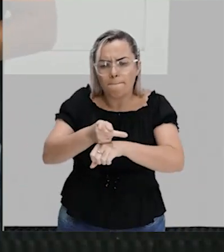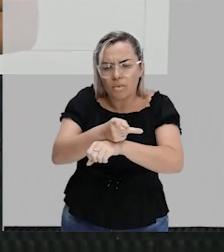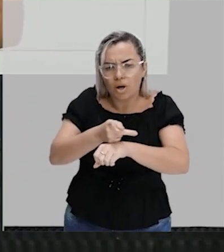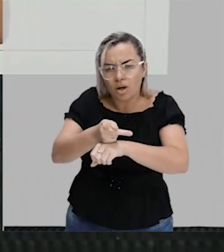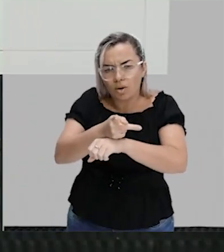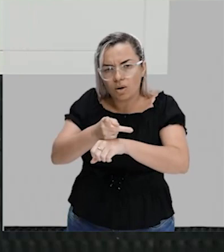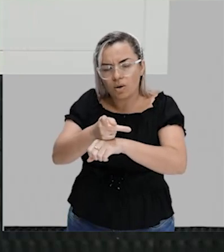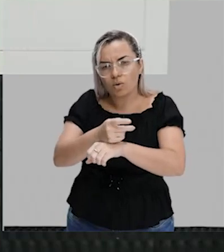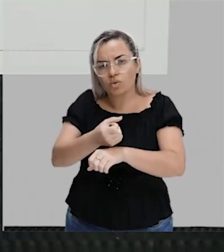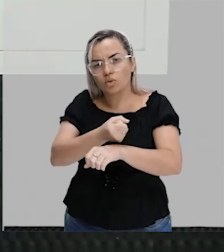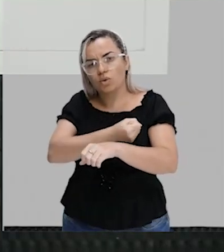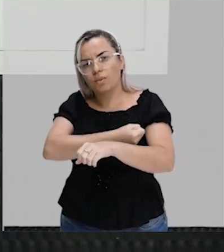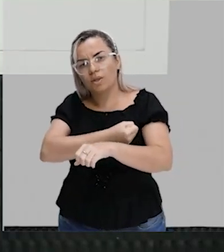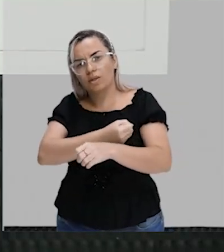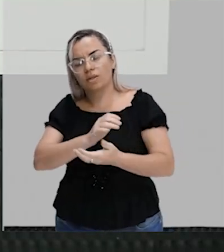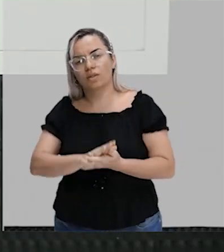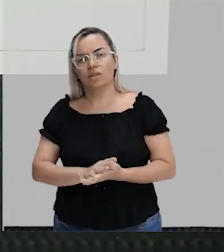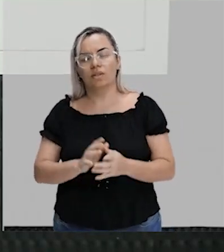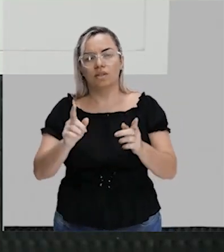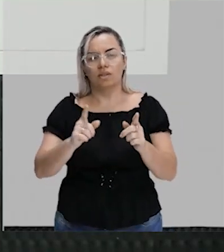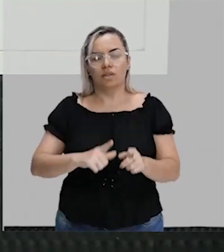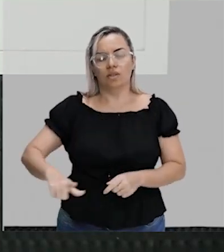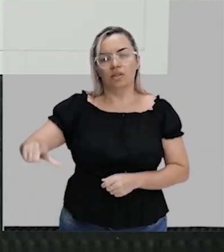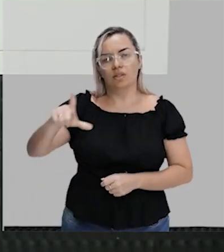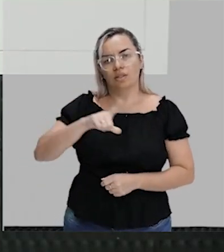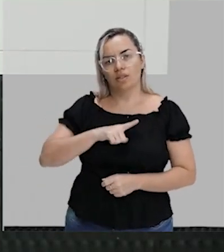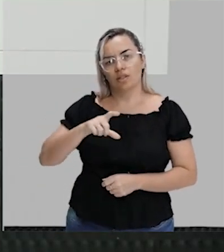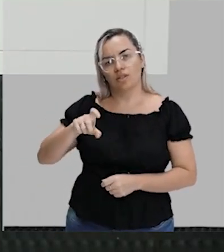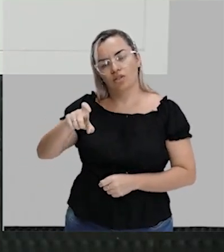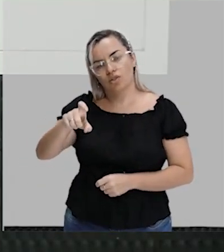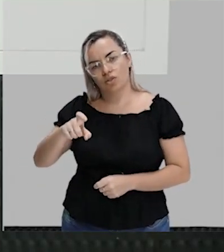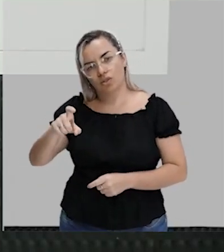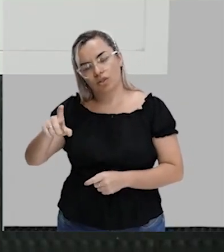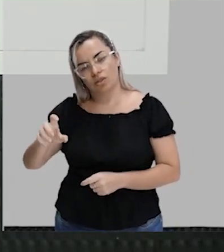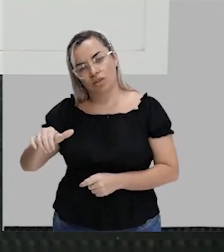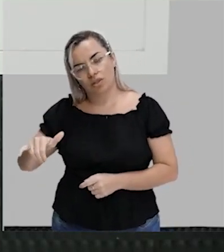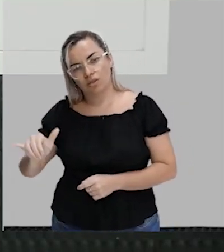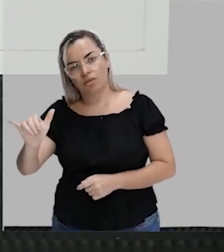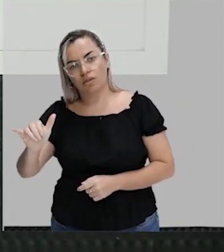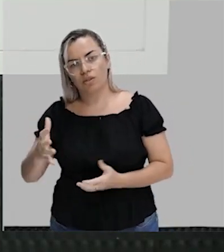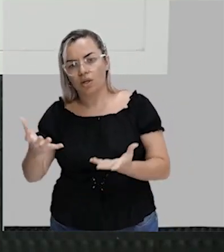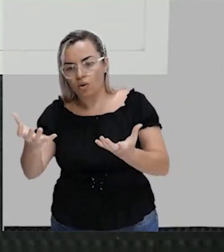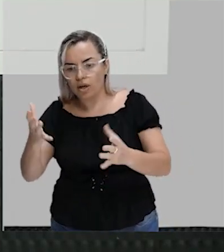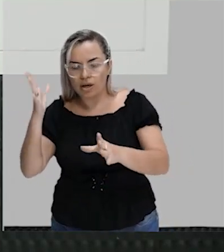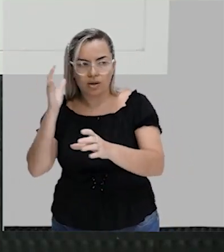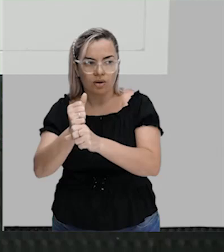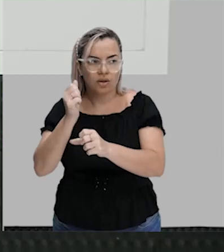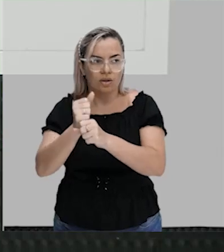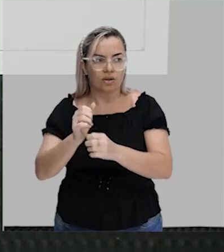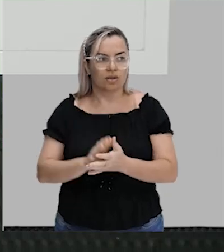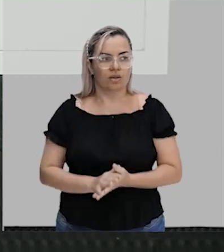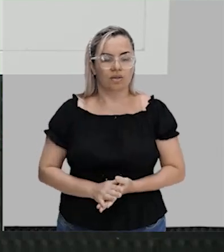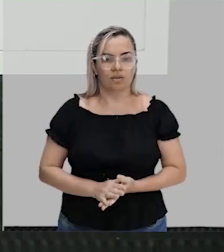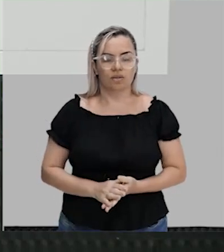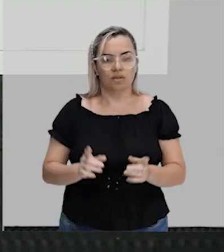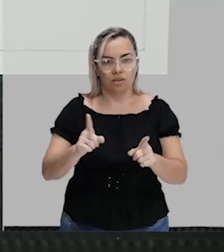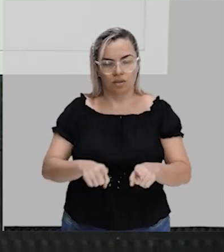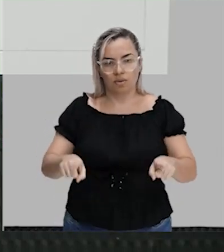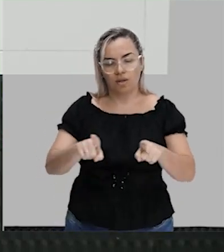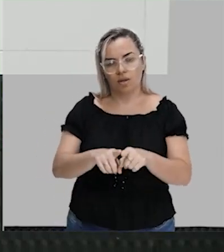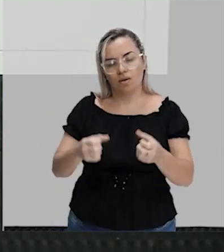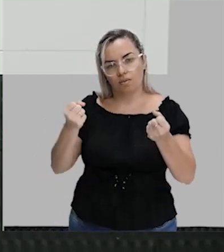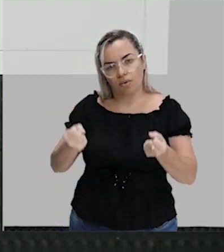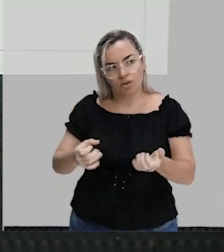e y que eu quero calcular tá E que mais eu posso dizer turma que x + y é igual a quem a